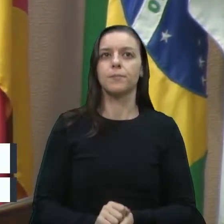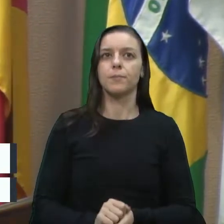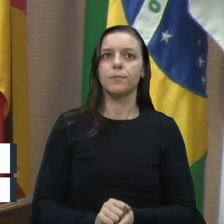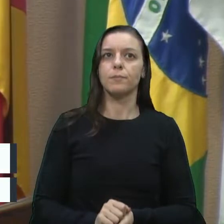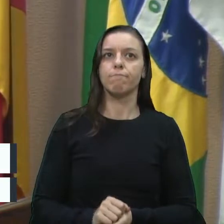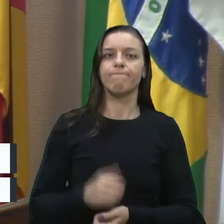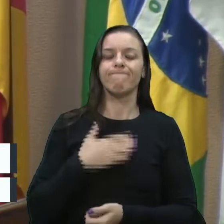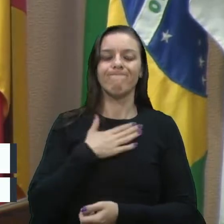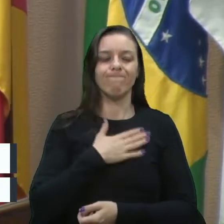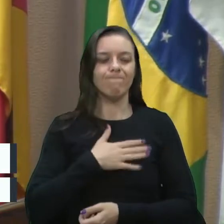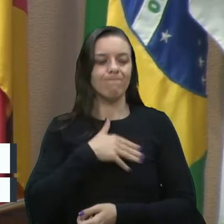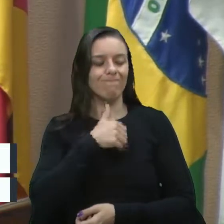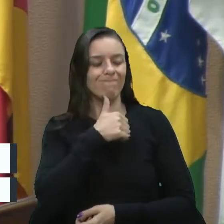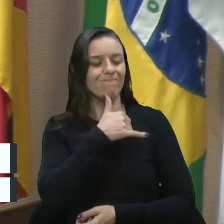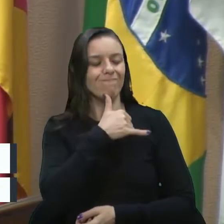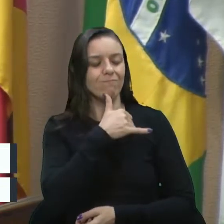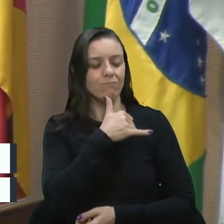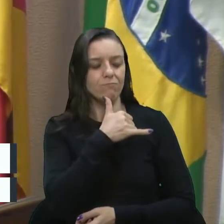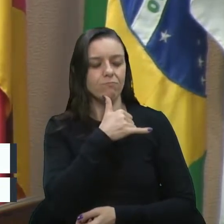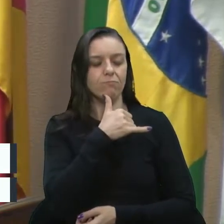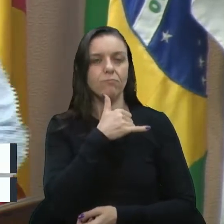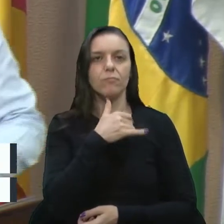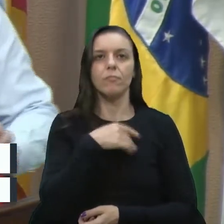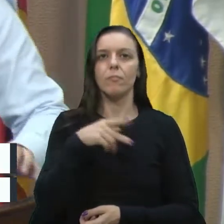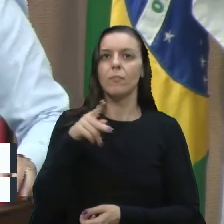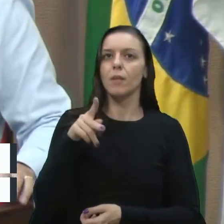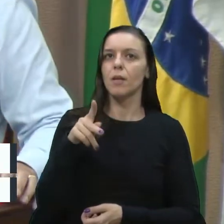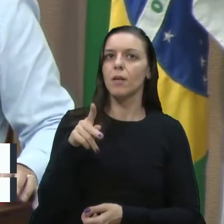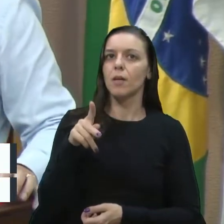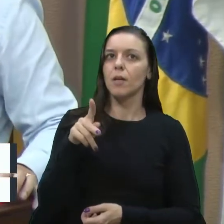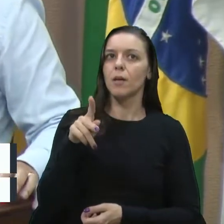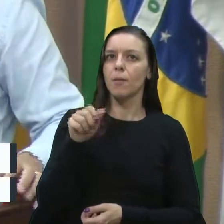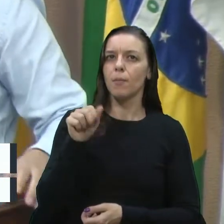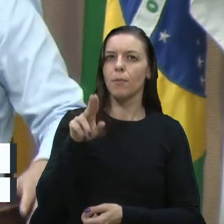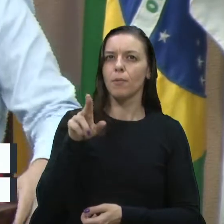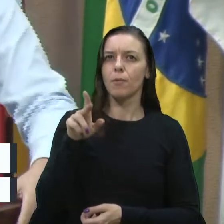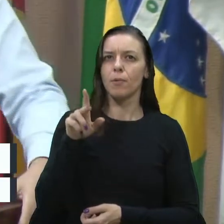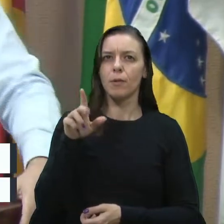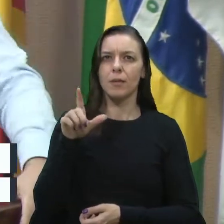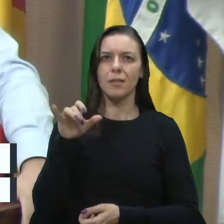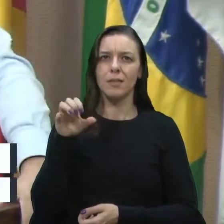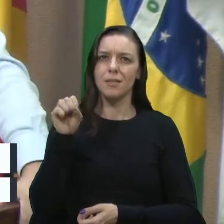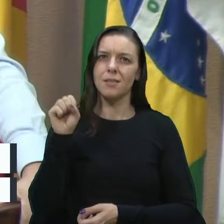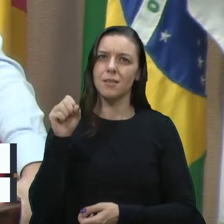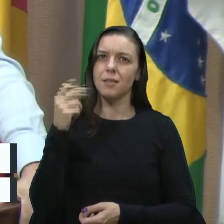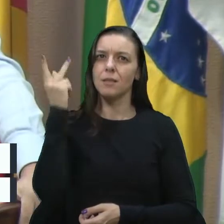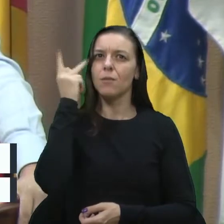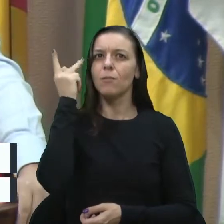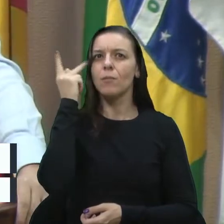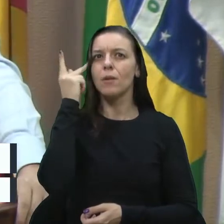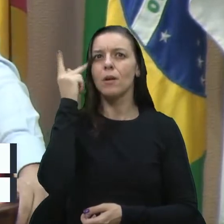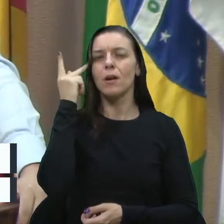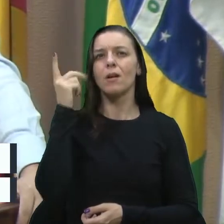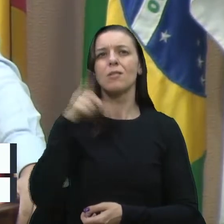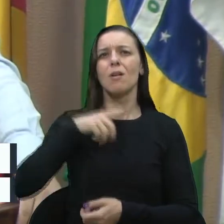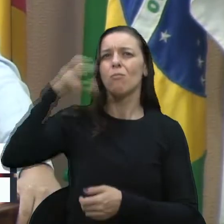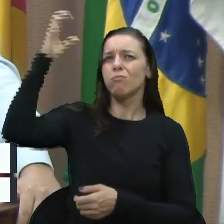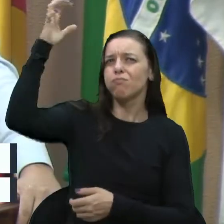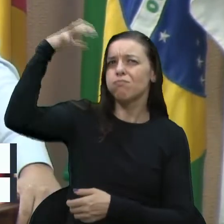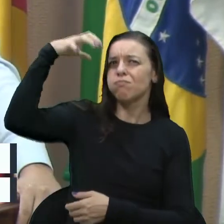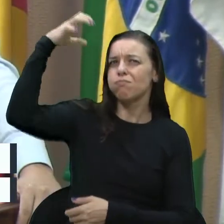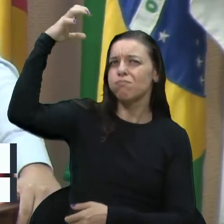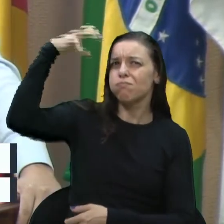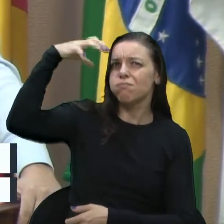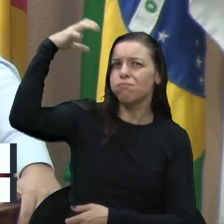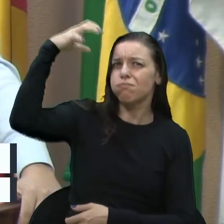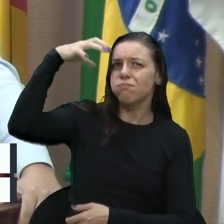solidariedade aos nossos irmãos paulistas na dificuldade que estão enfrentando nessas chuvas torrenciais